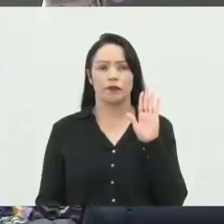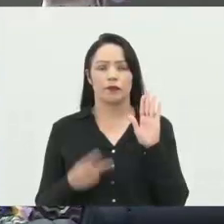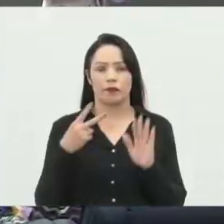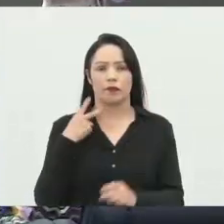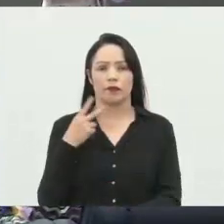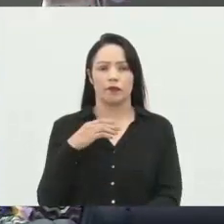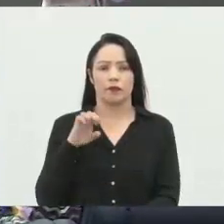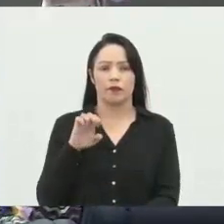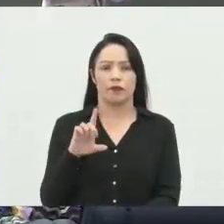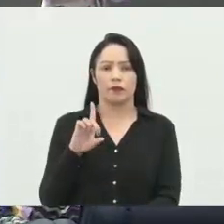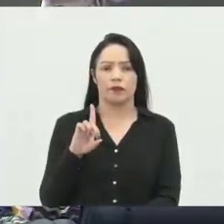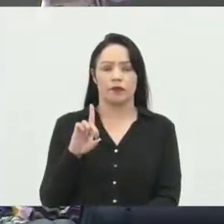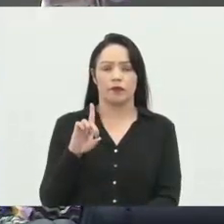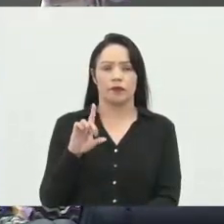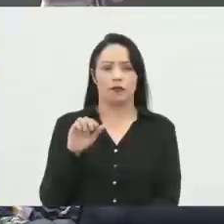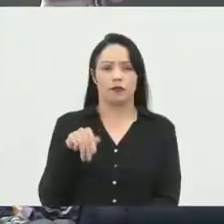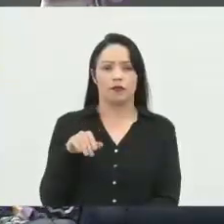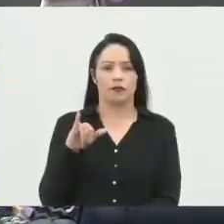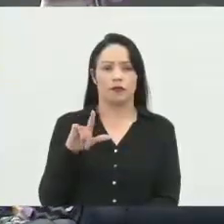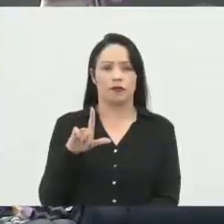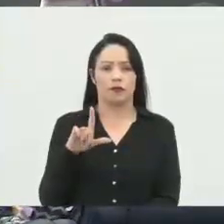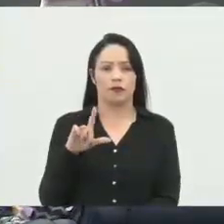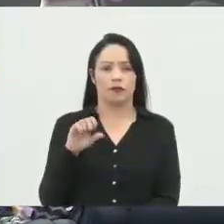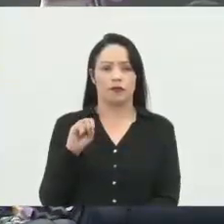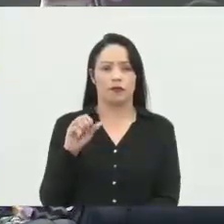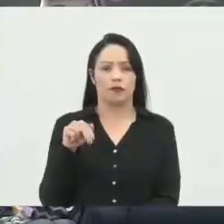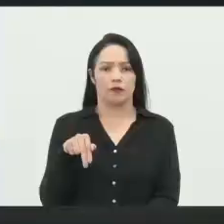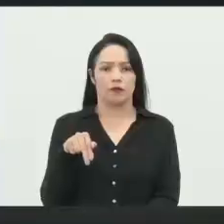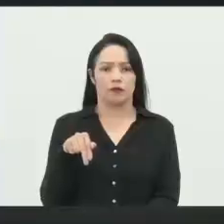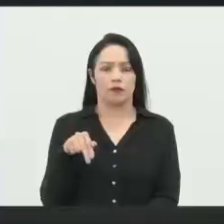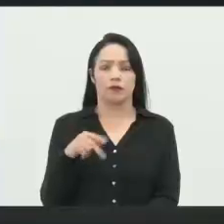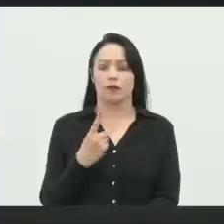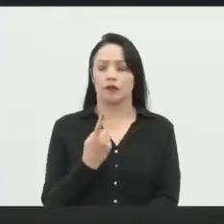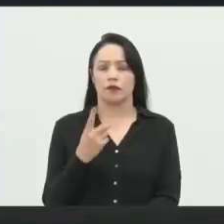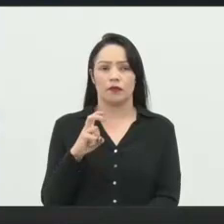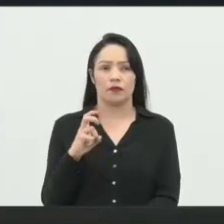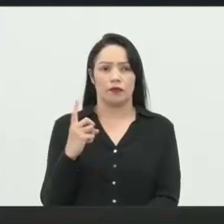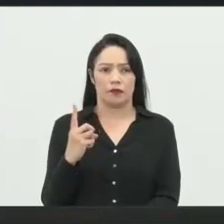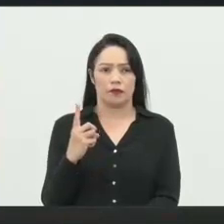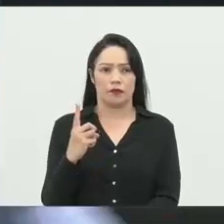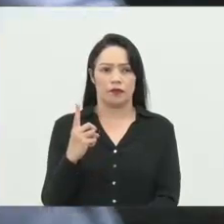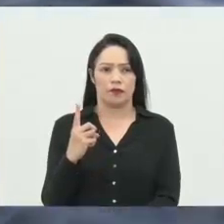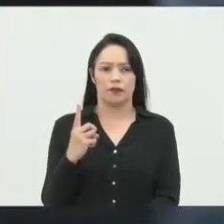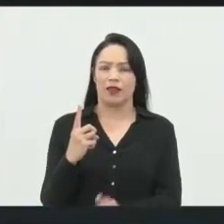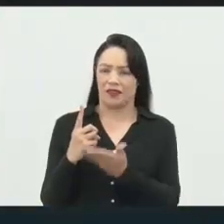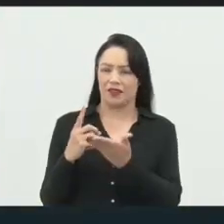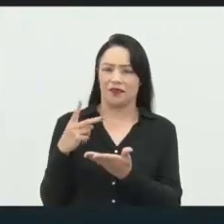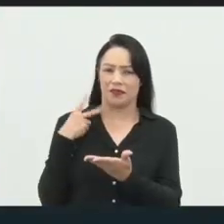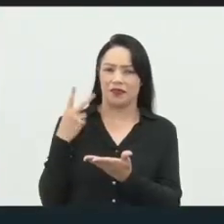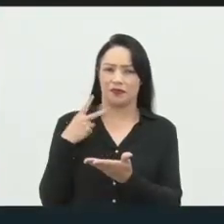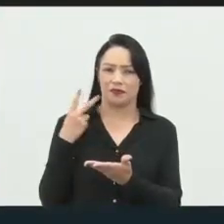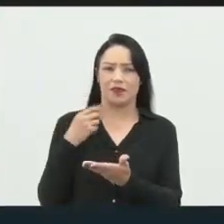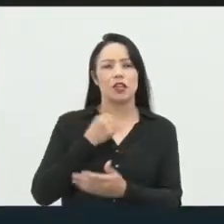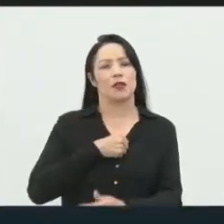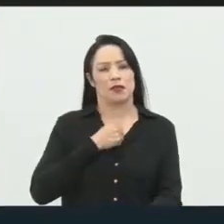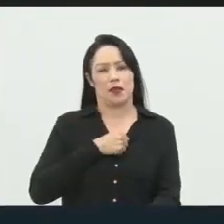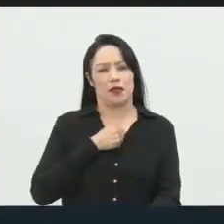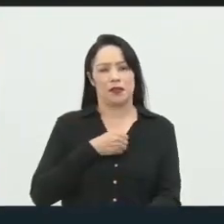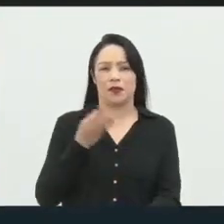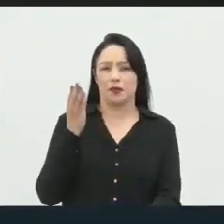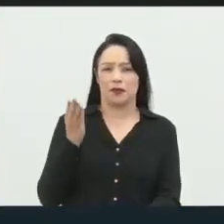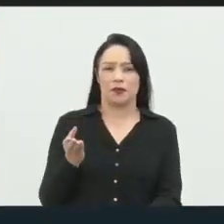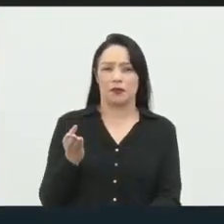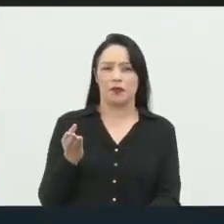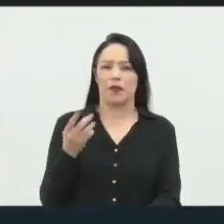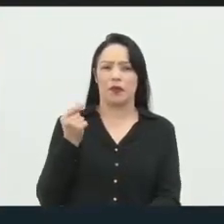pelo artigo 151 seu presidente Vereador Jorginho tava com saudades vossa excelência faz tempo vossa excelência